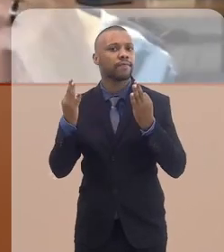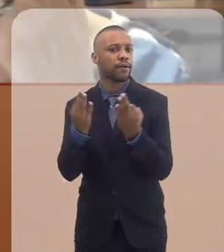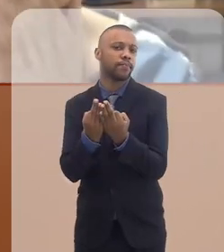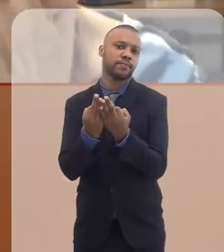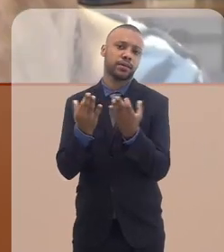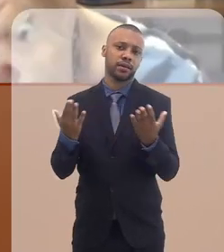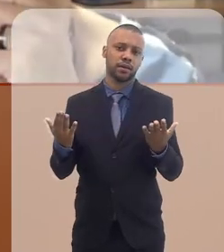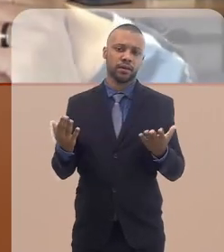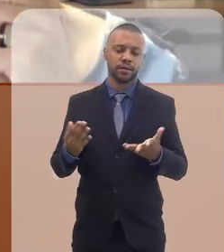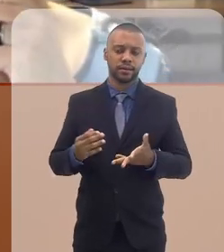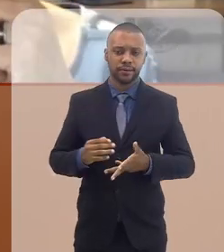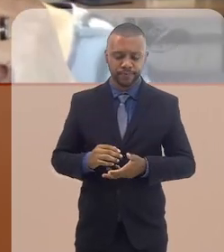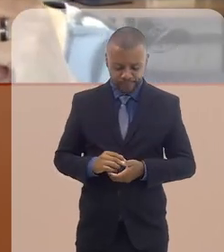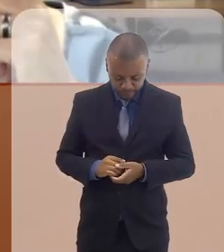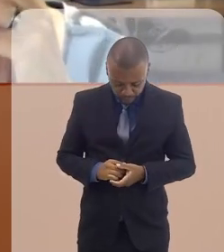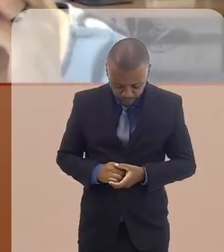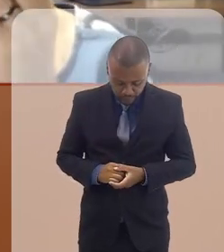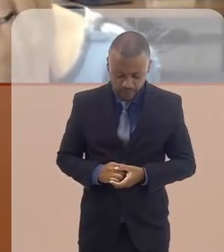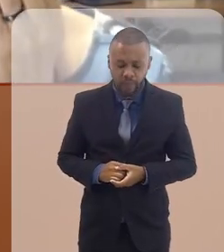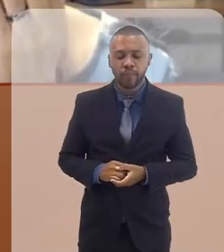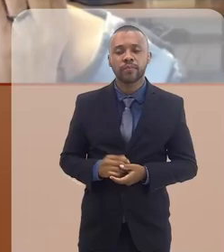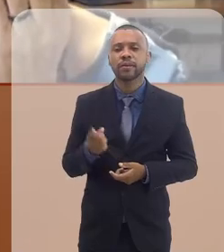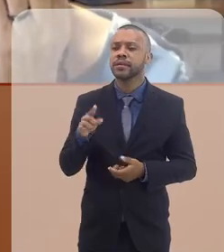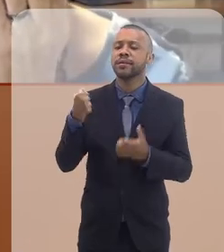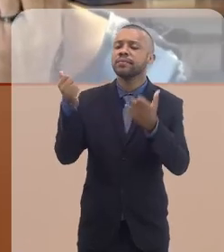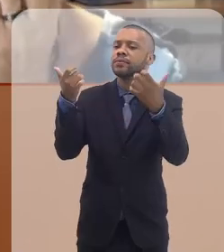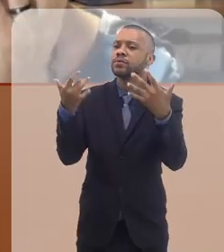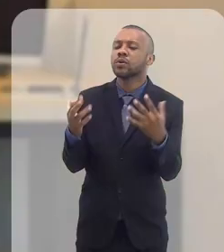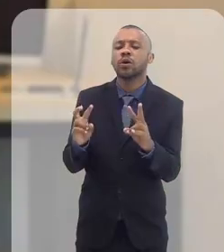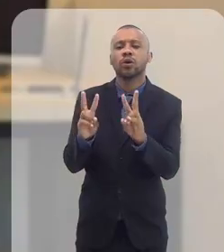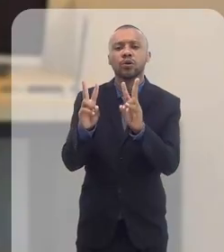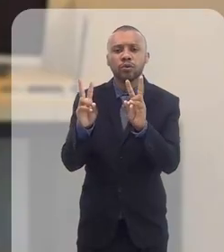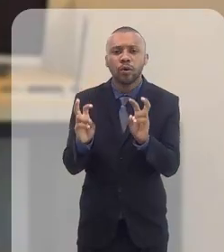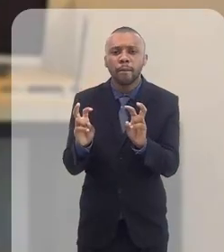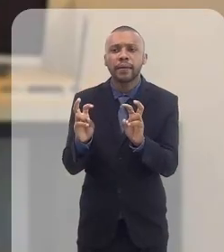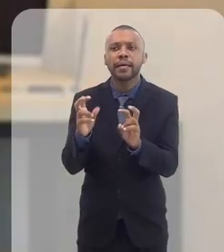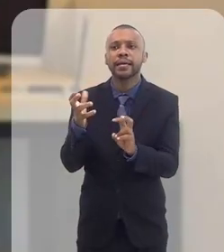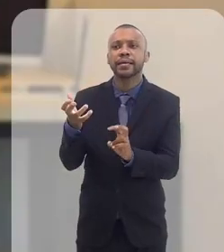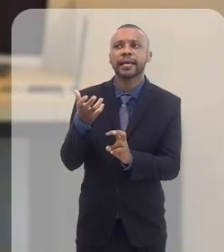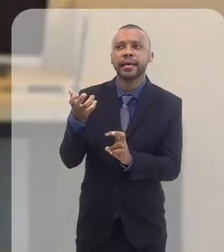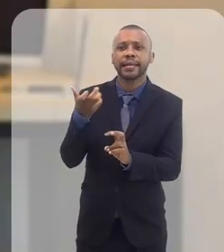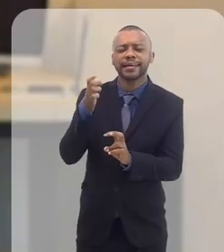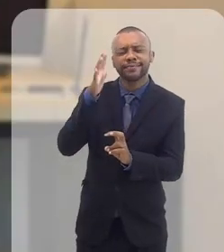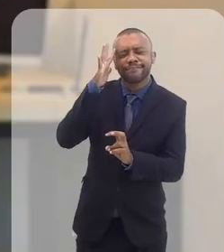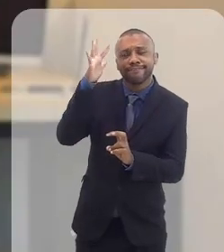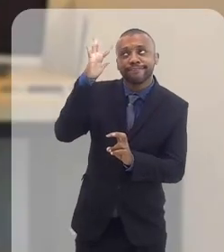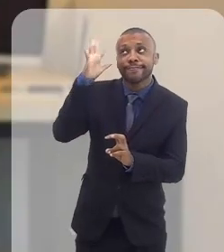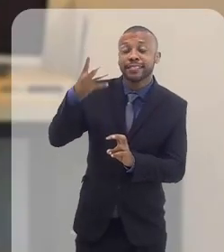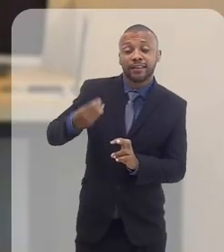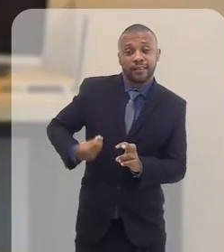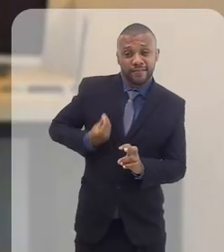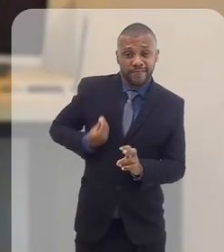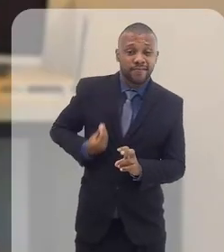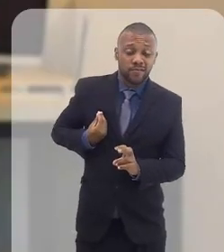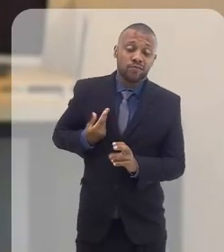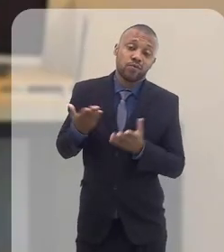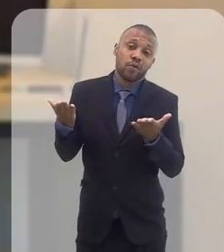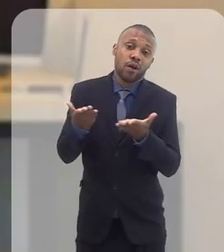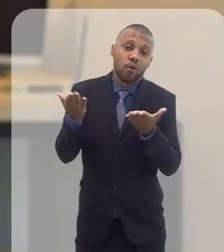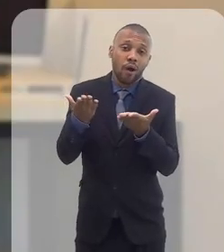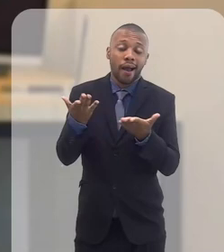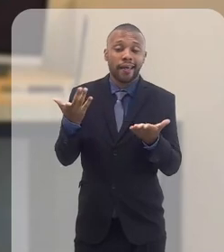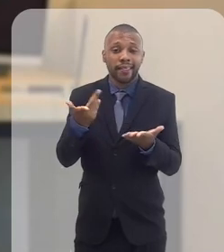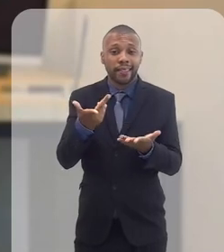científico, familiar, né? E você falou sobre querer que ele